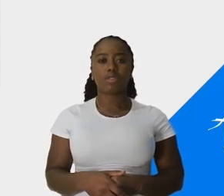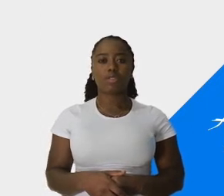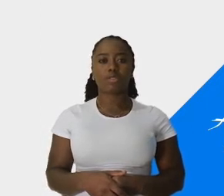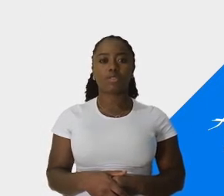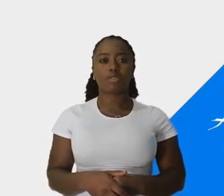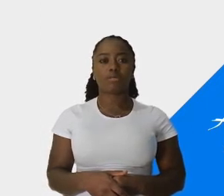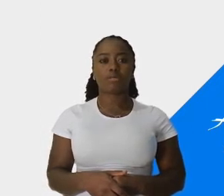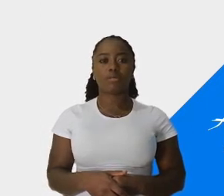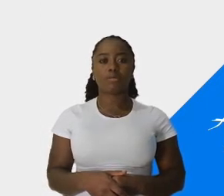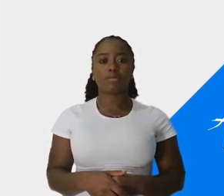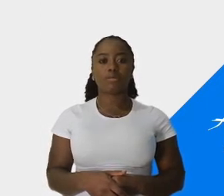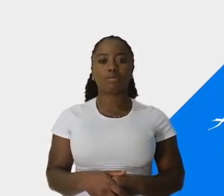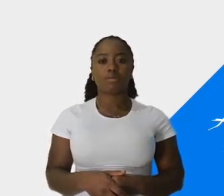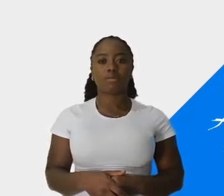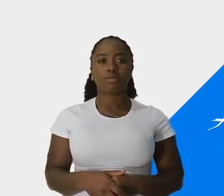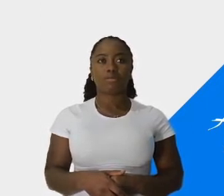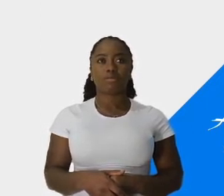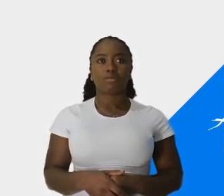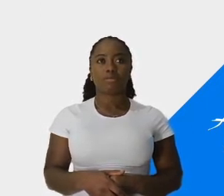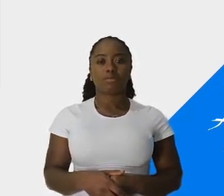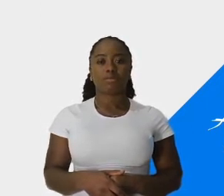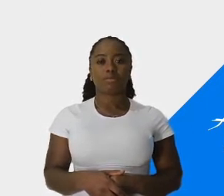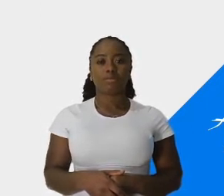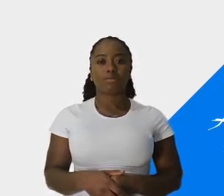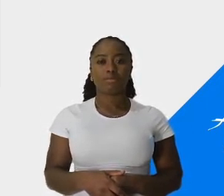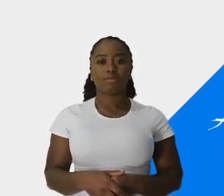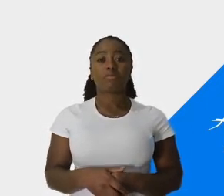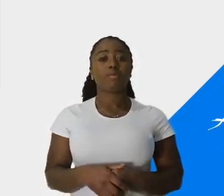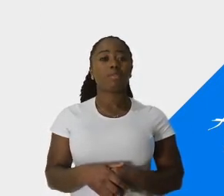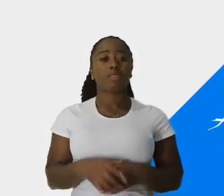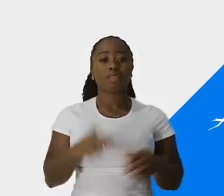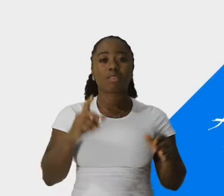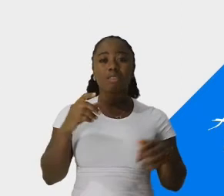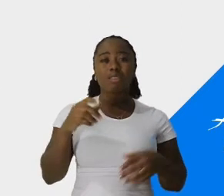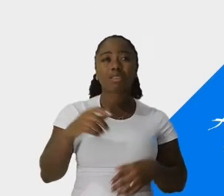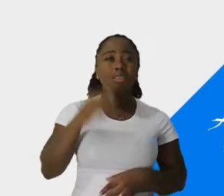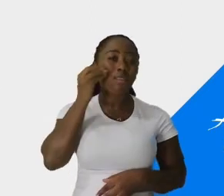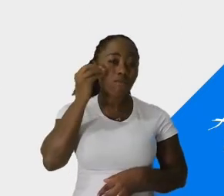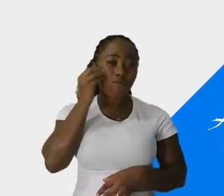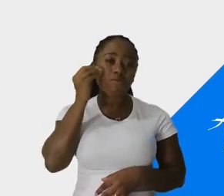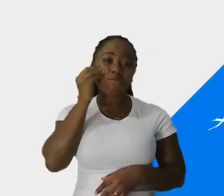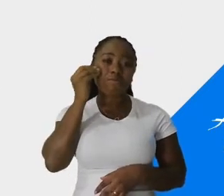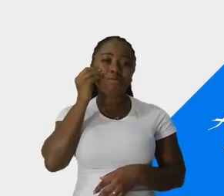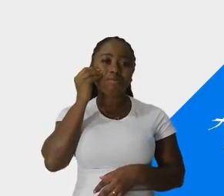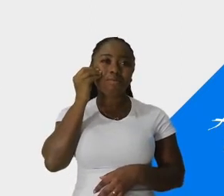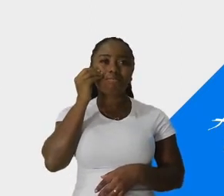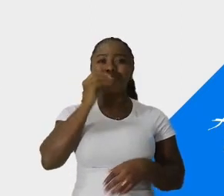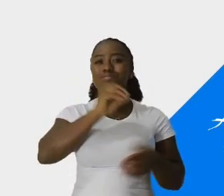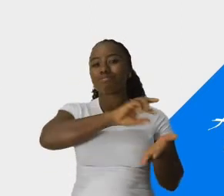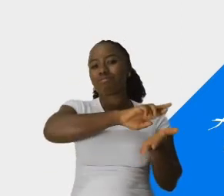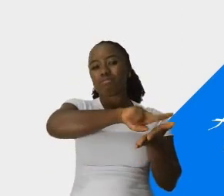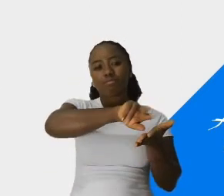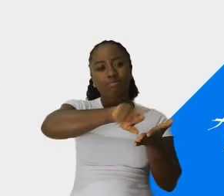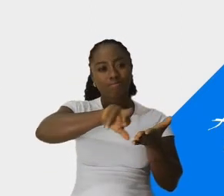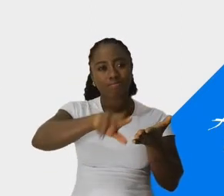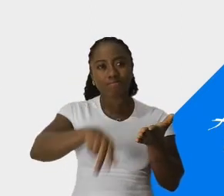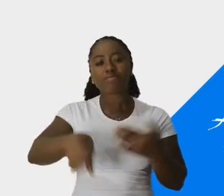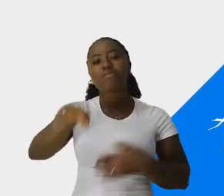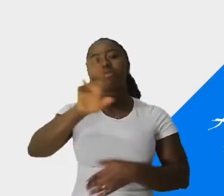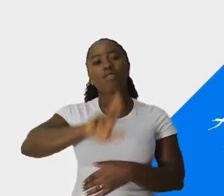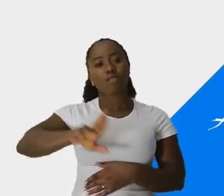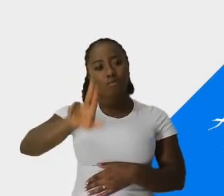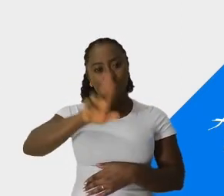São vários os testes que nós precisamos usar. Eu particularmente gosto de usar